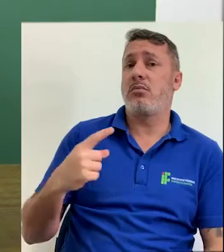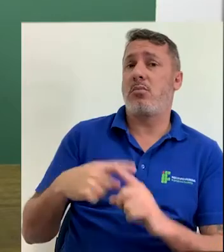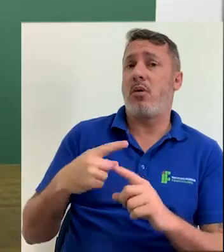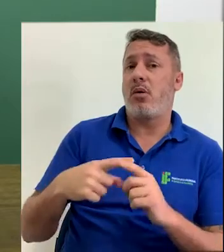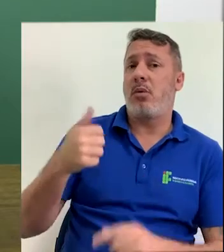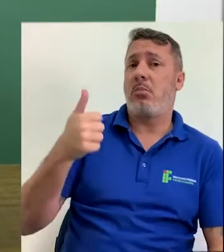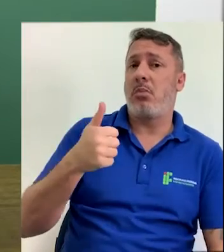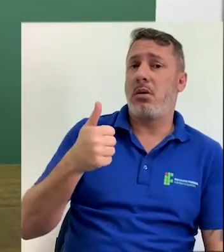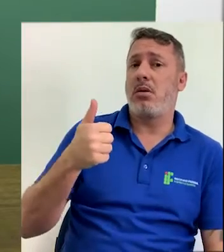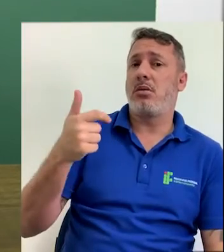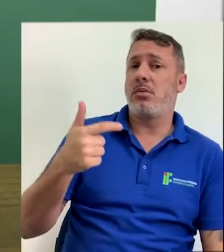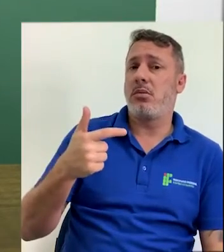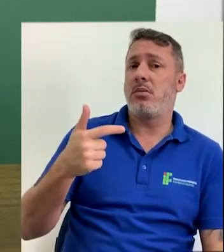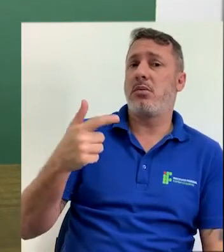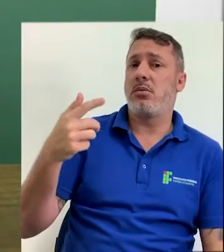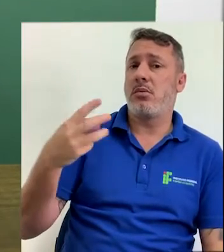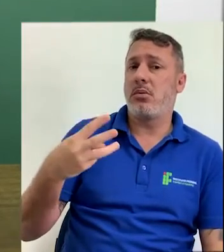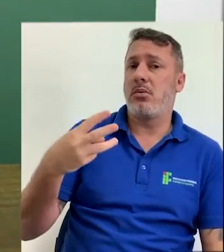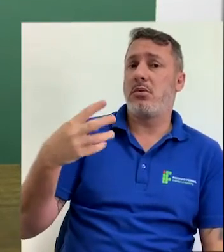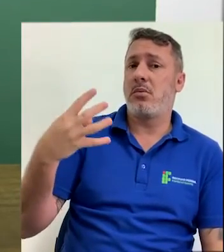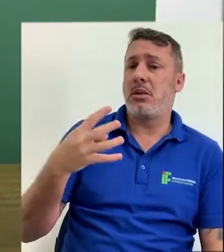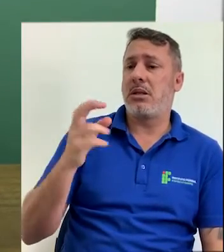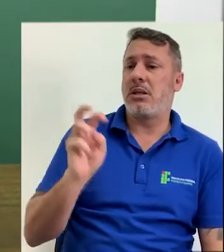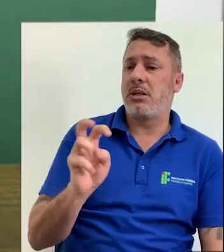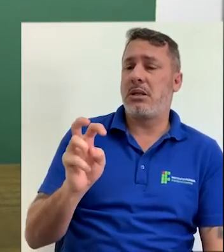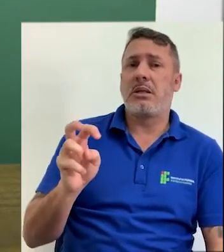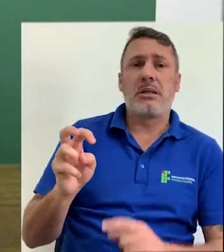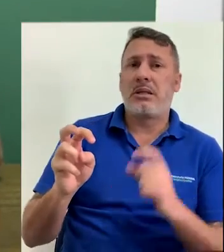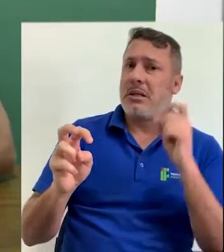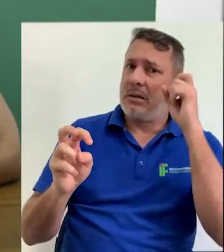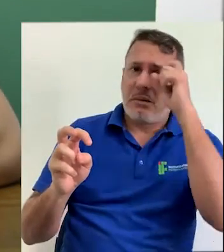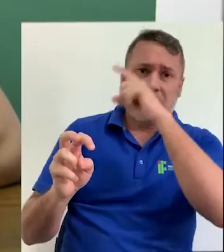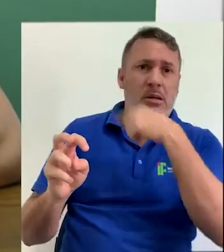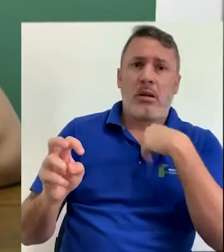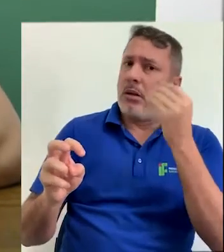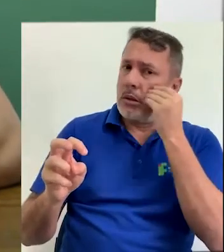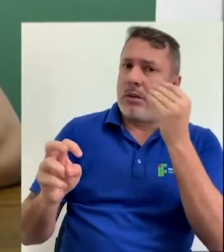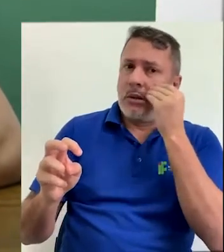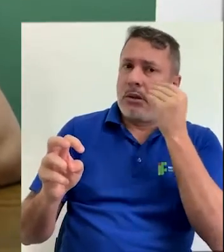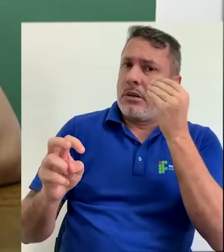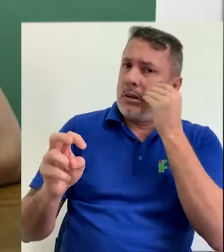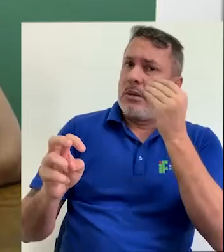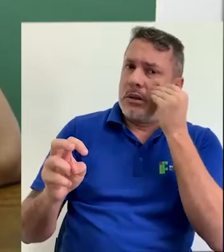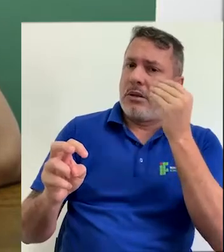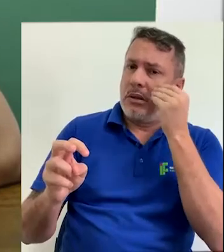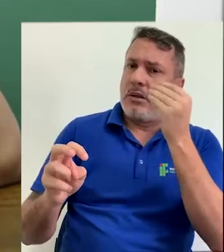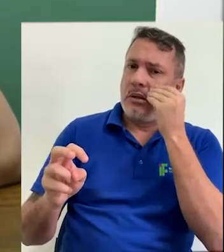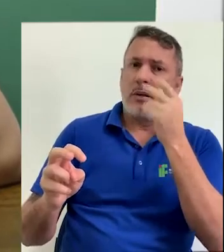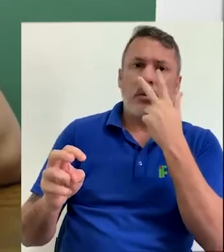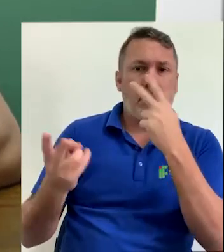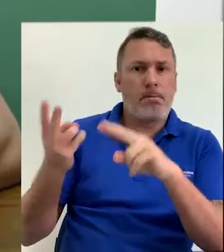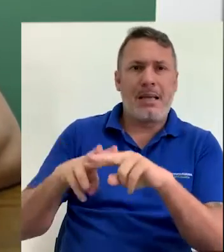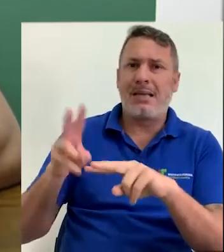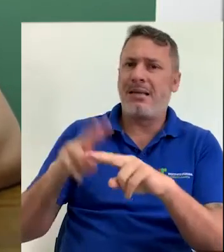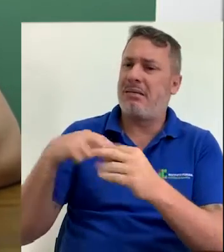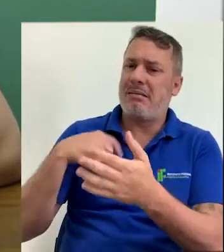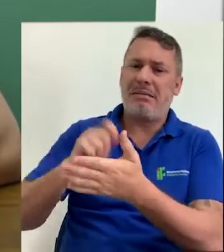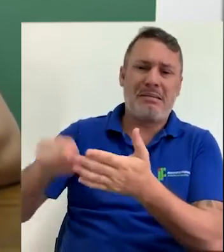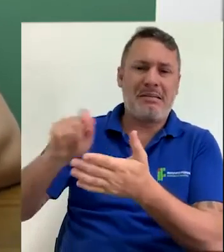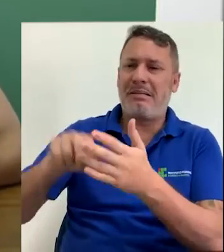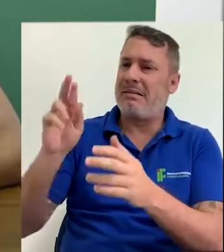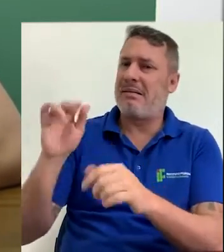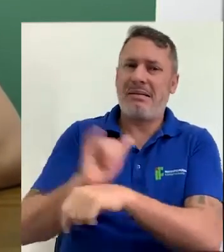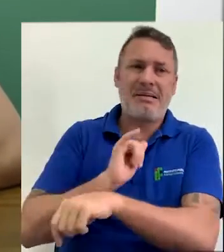na 5ª questão eu agarrei nela e não consegui sair. Tentei fazer de inúmeras maneiras, mas não